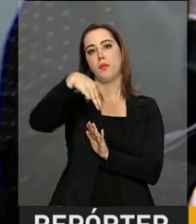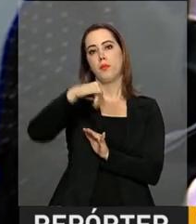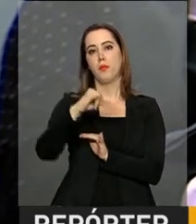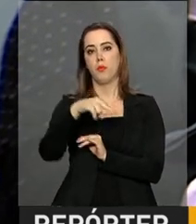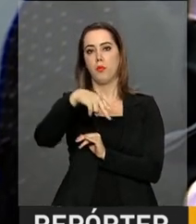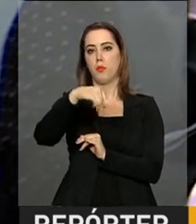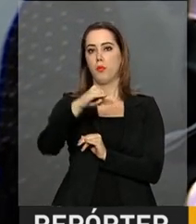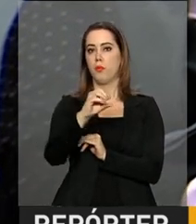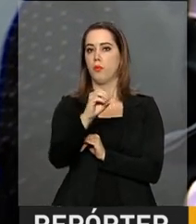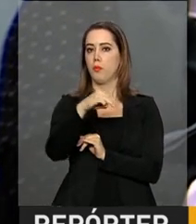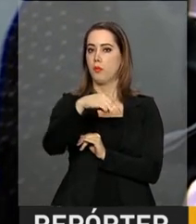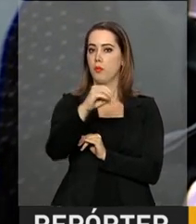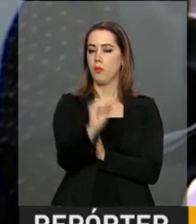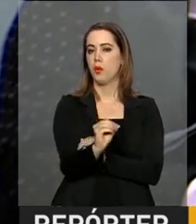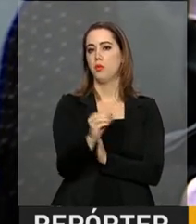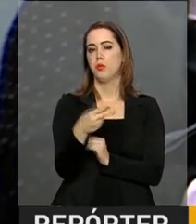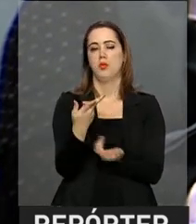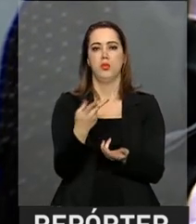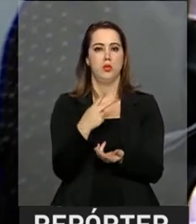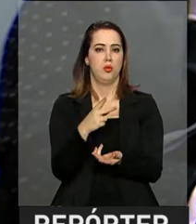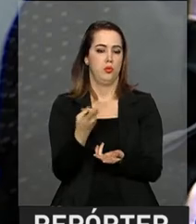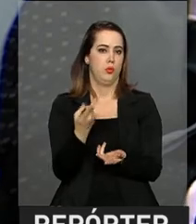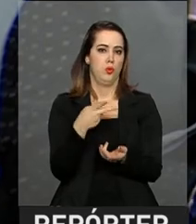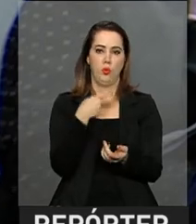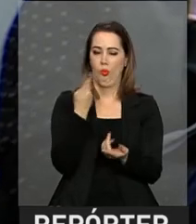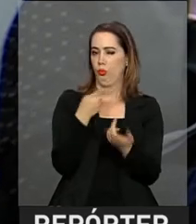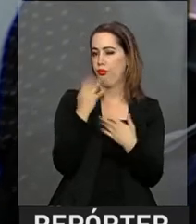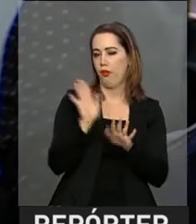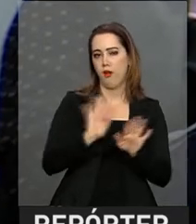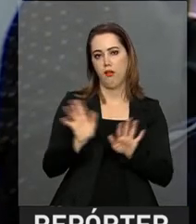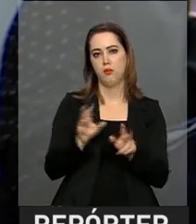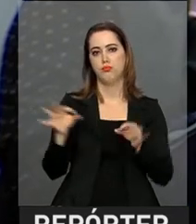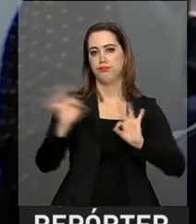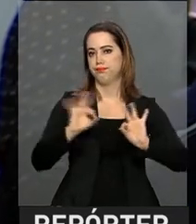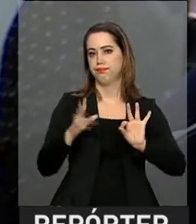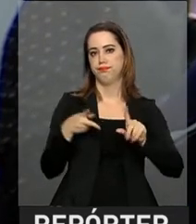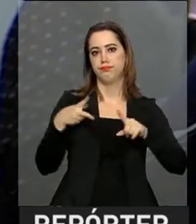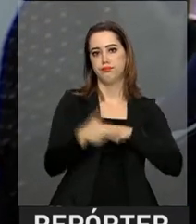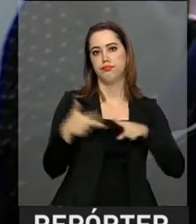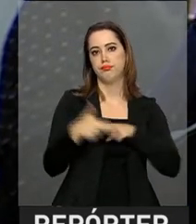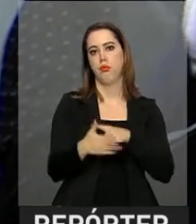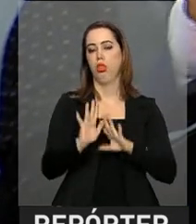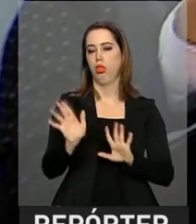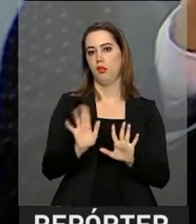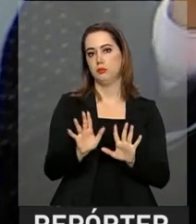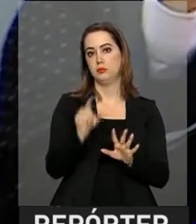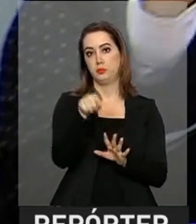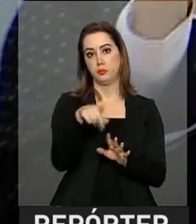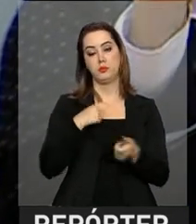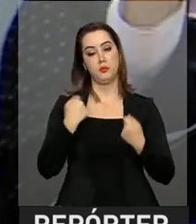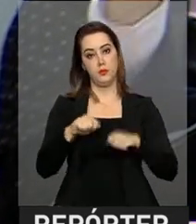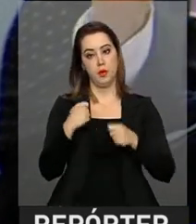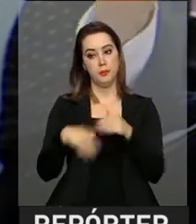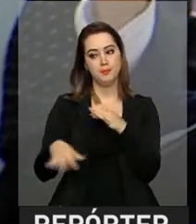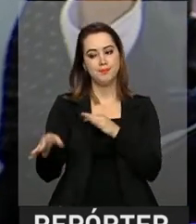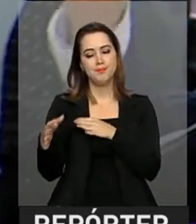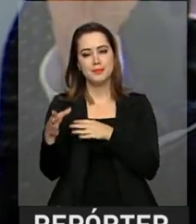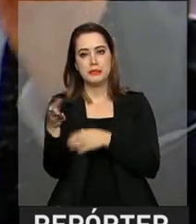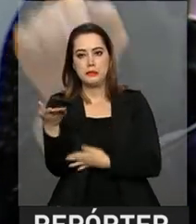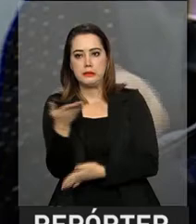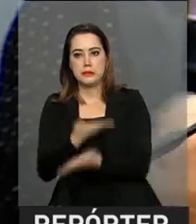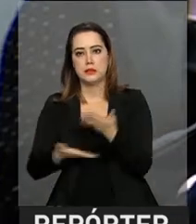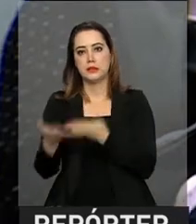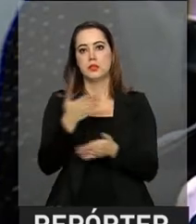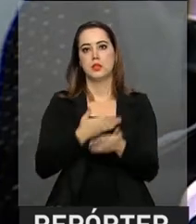propõe nenhum tipo de corte abrupto. O que nós estamos propondo é uma regra estável de manutenção do valor real